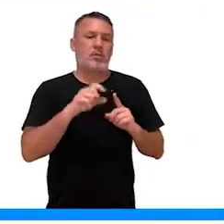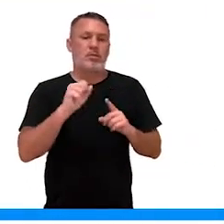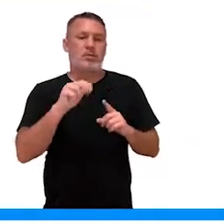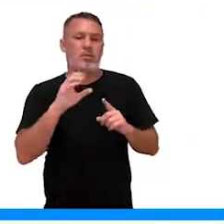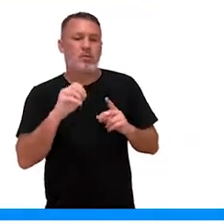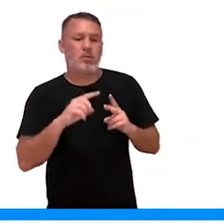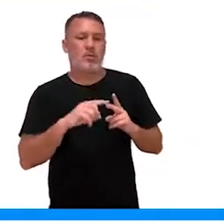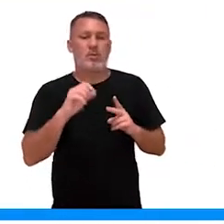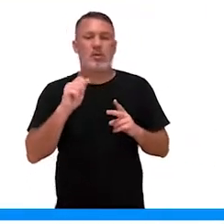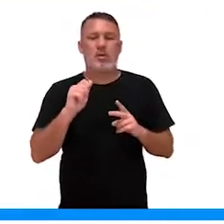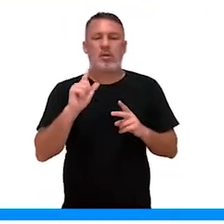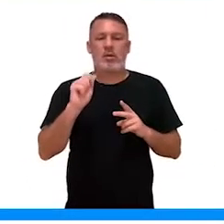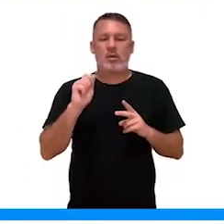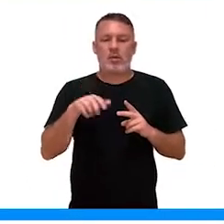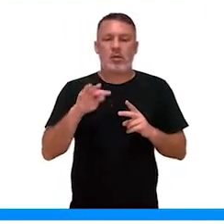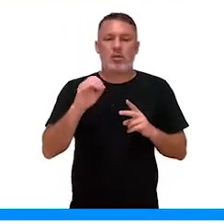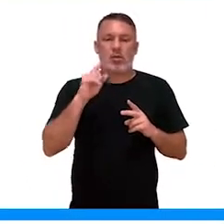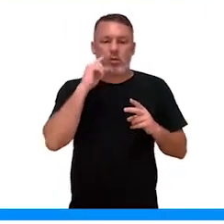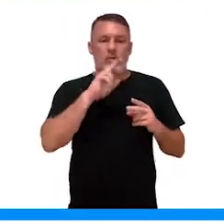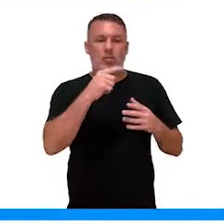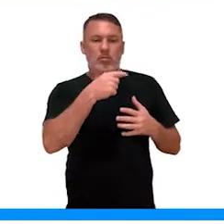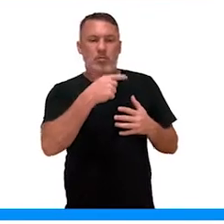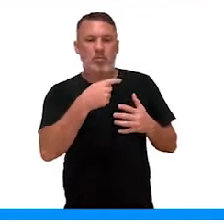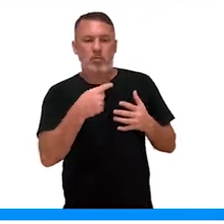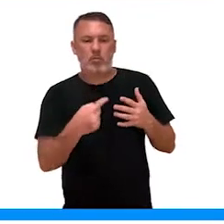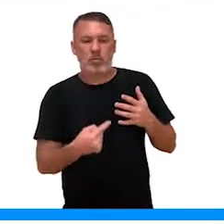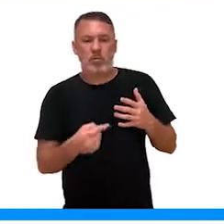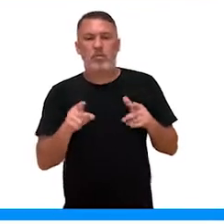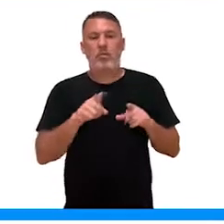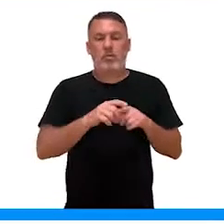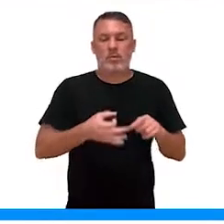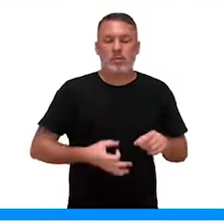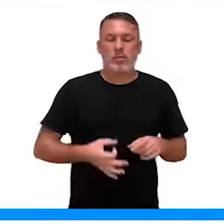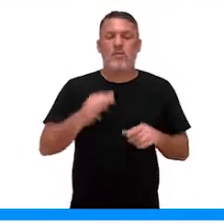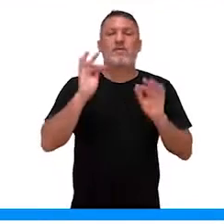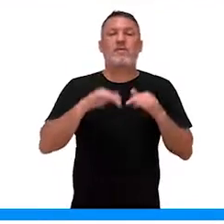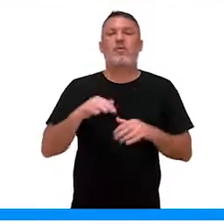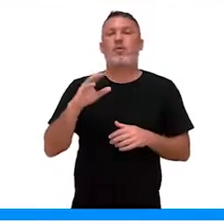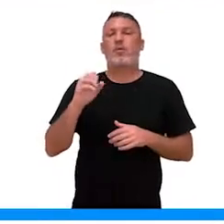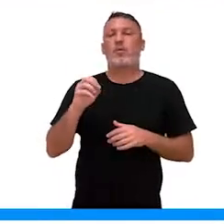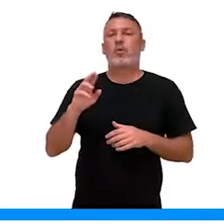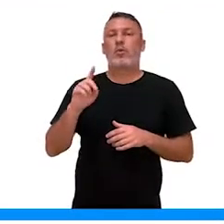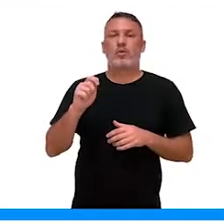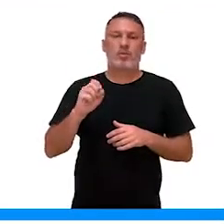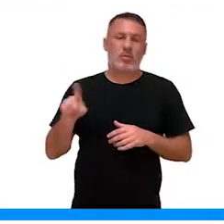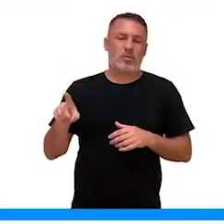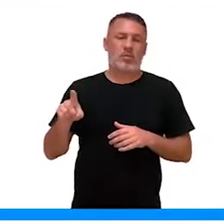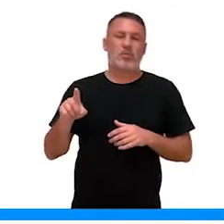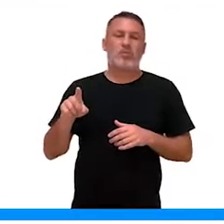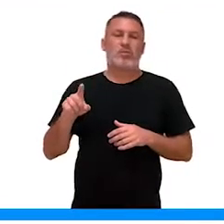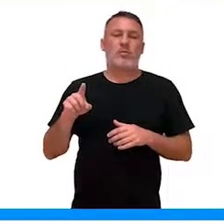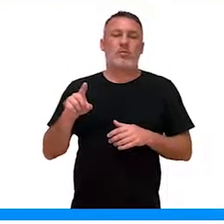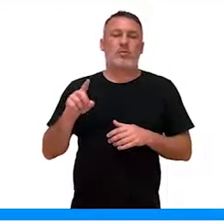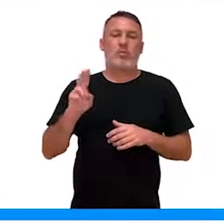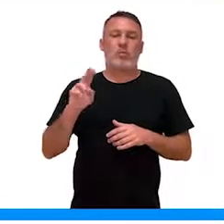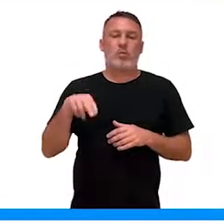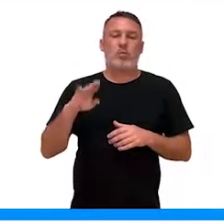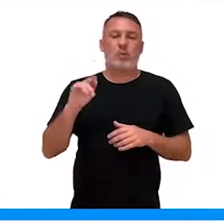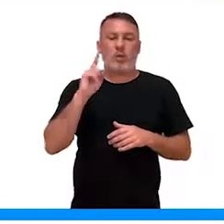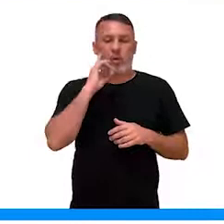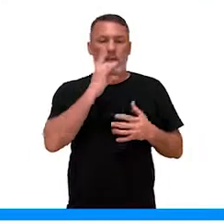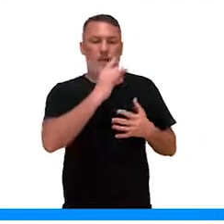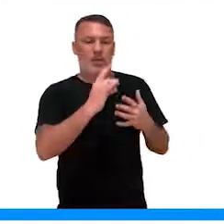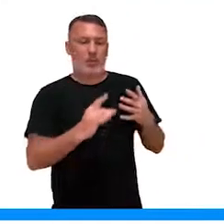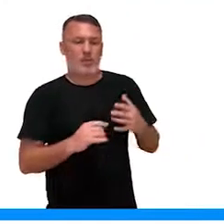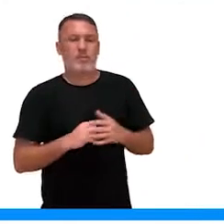o alantoide, o âminio, o córion, a placenta e o cordão umbilical. Vamos conhecer um pouquinho sobre